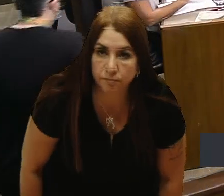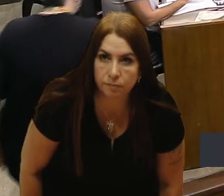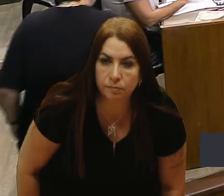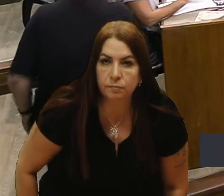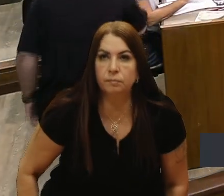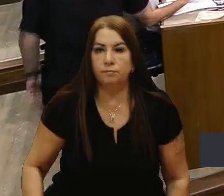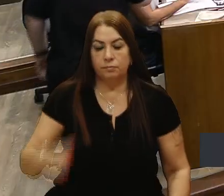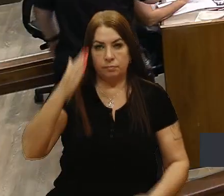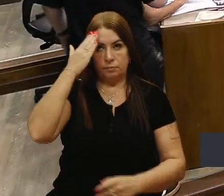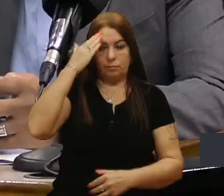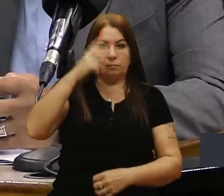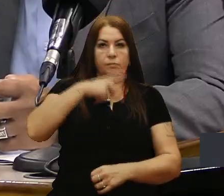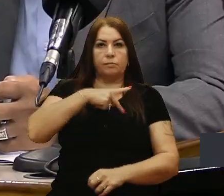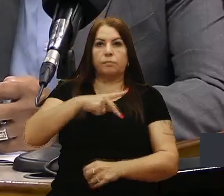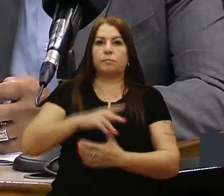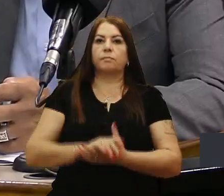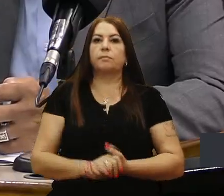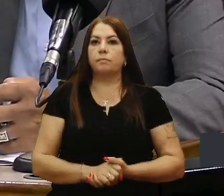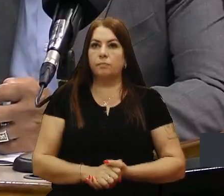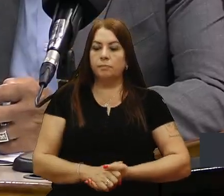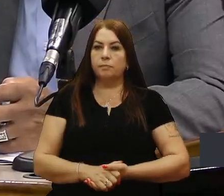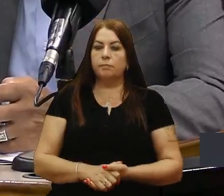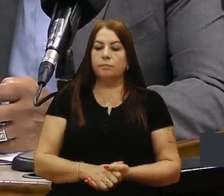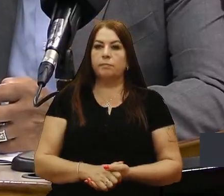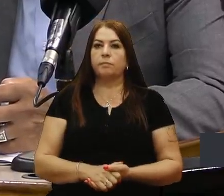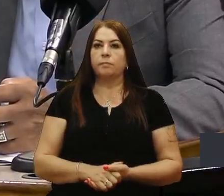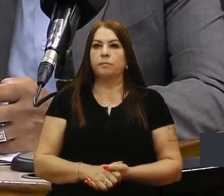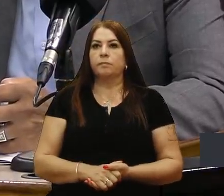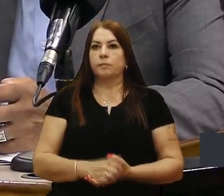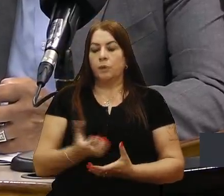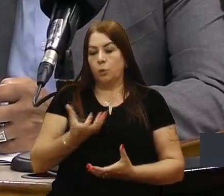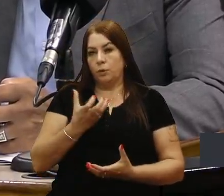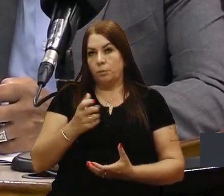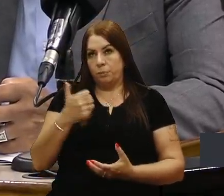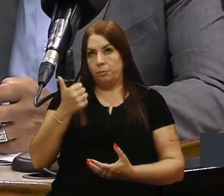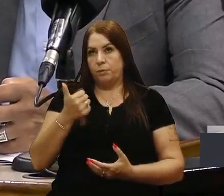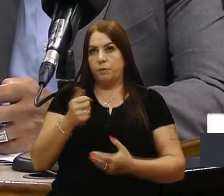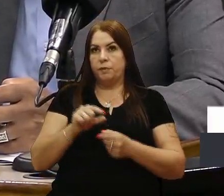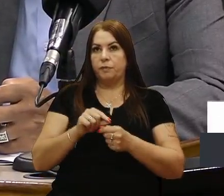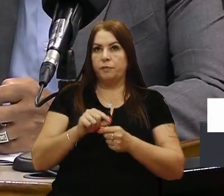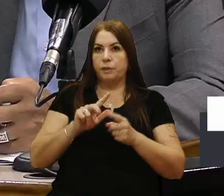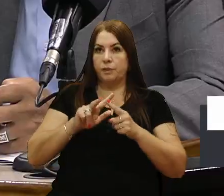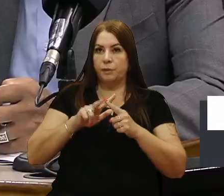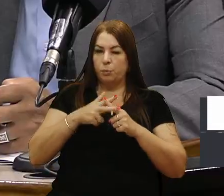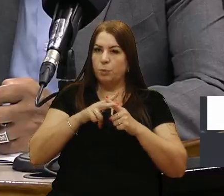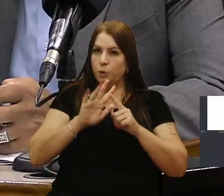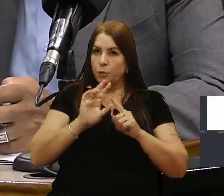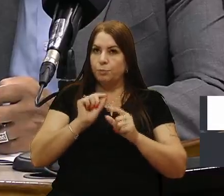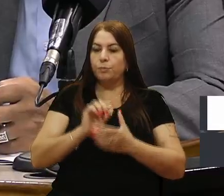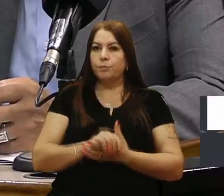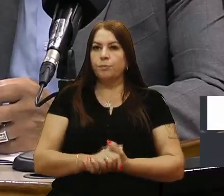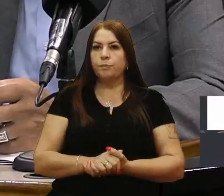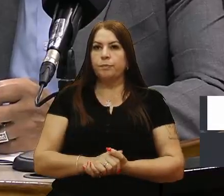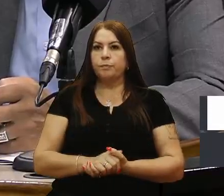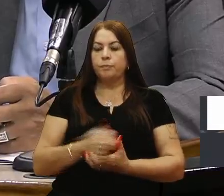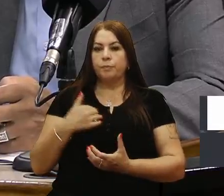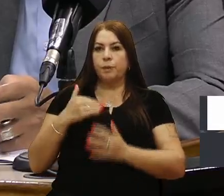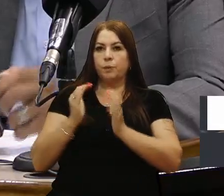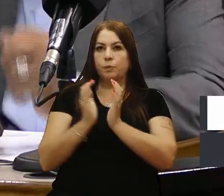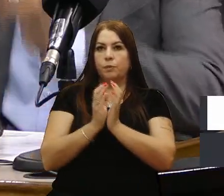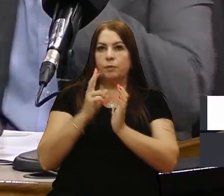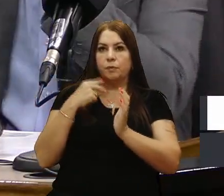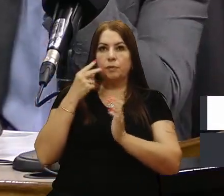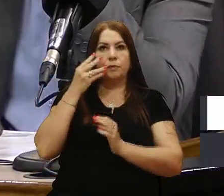Obrigado, senhor presidente. Eu quero, primeiramente, fazer uma pequena correção aqui. Meu colega